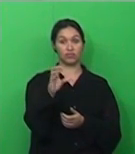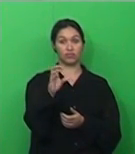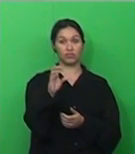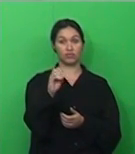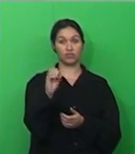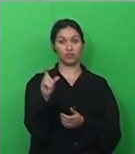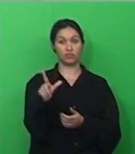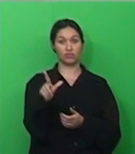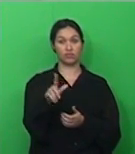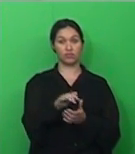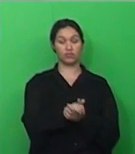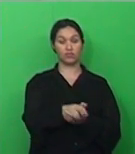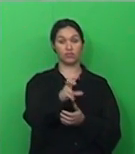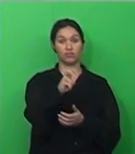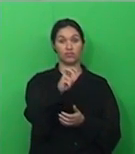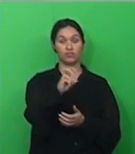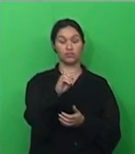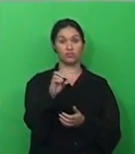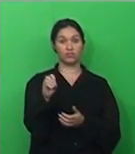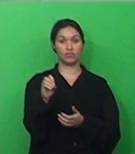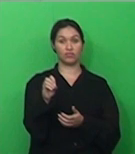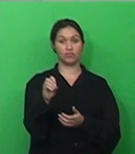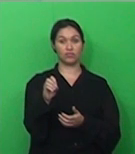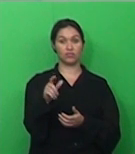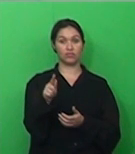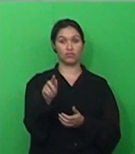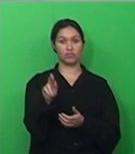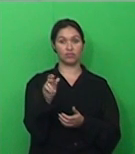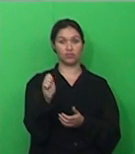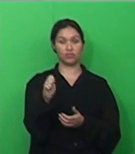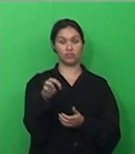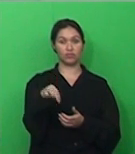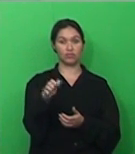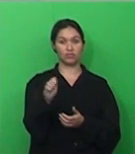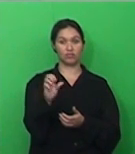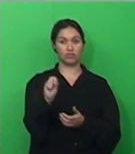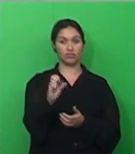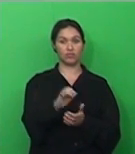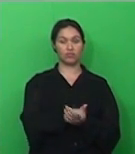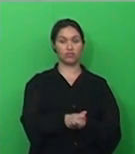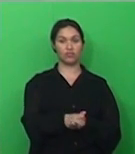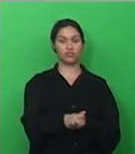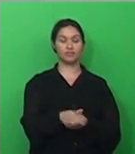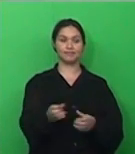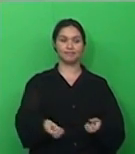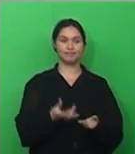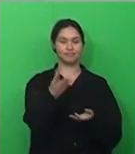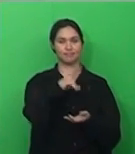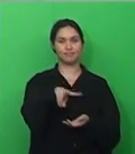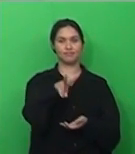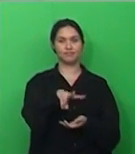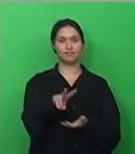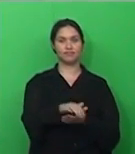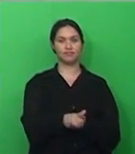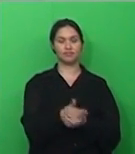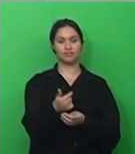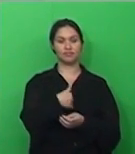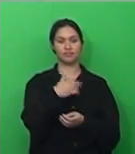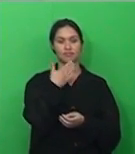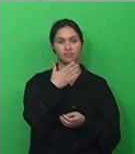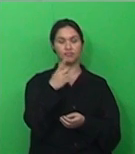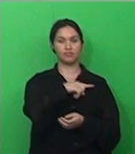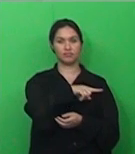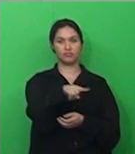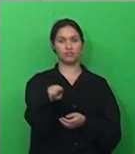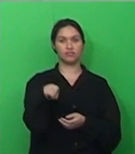de 2 meses. Então, algo irrisório. Então, senhores vereadores, vou pedir que vocês